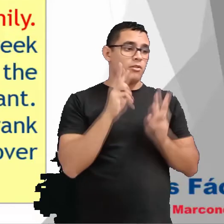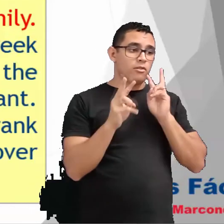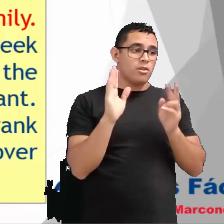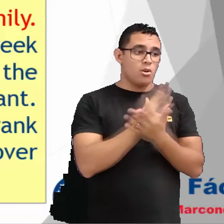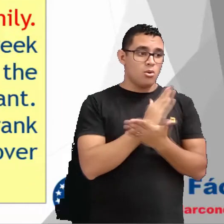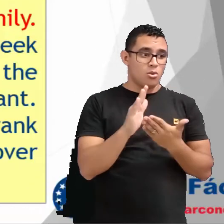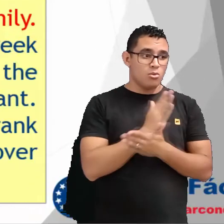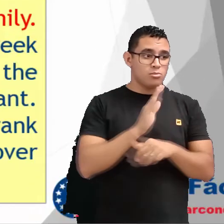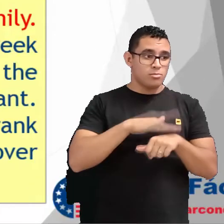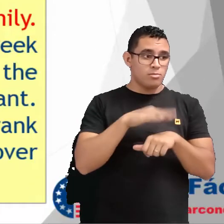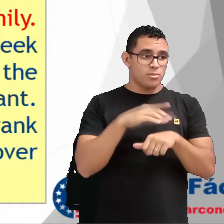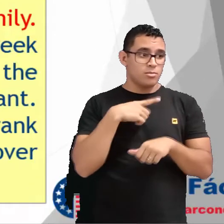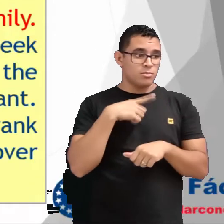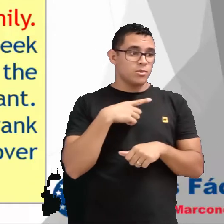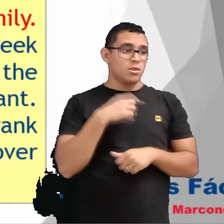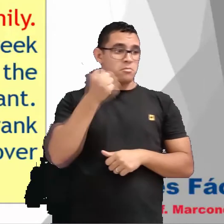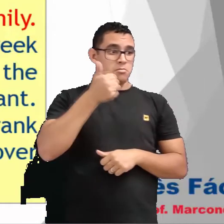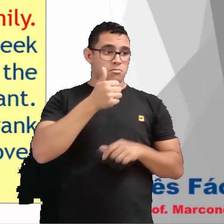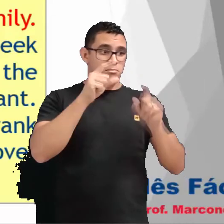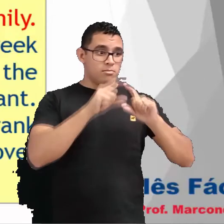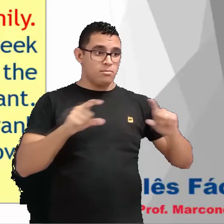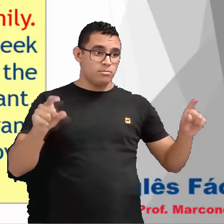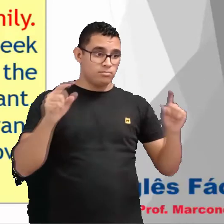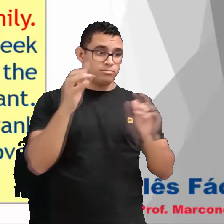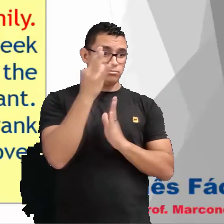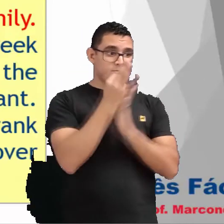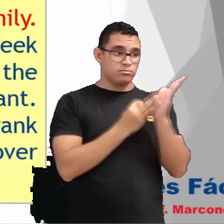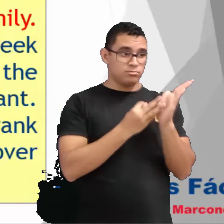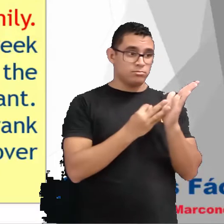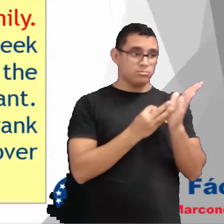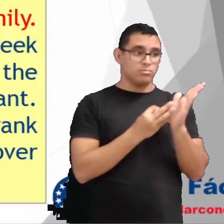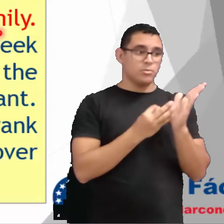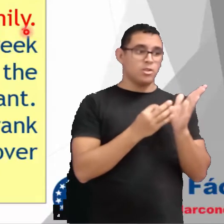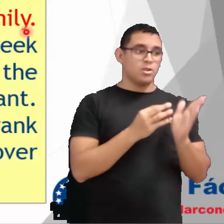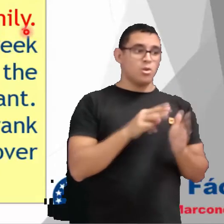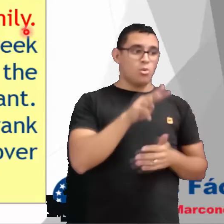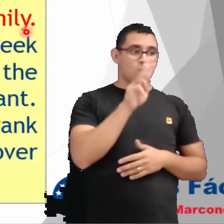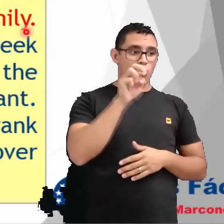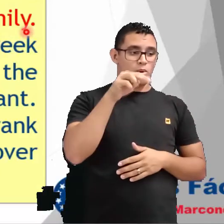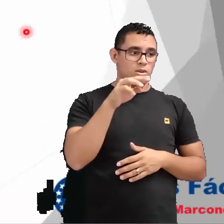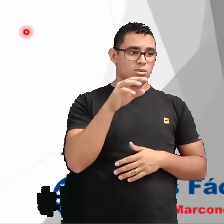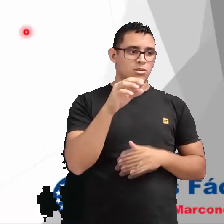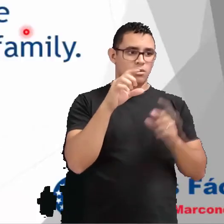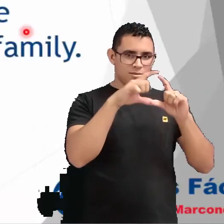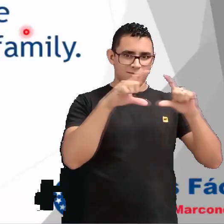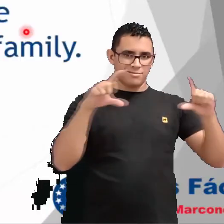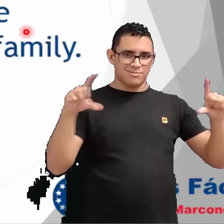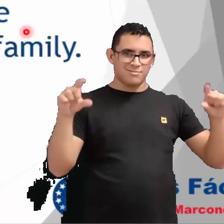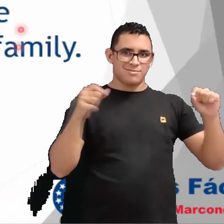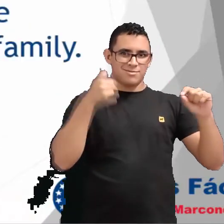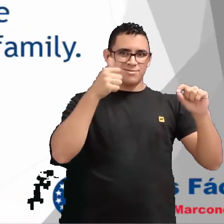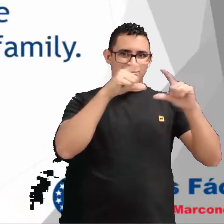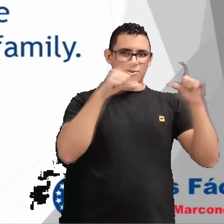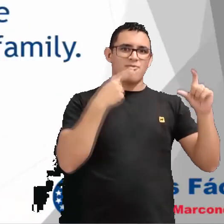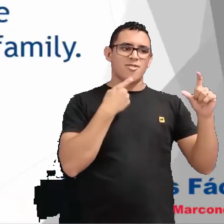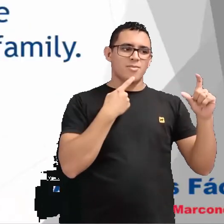olha só. Então a gente viu a primeira frase do texto, né? Olha só, Beth went to the beach with her family. Então nós vimos aqui, olha